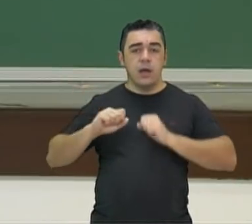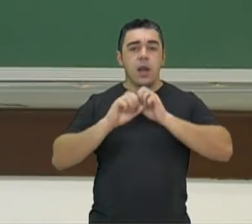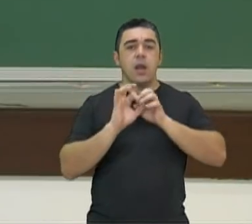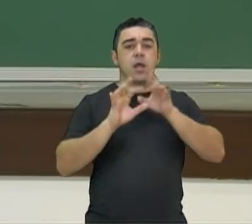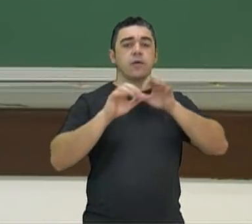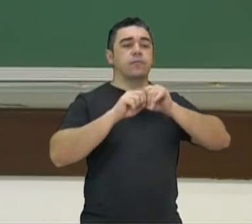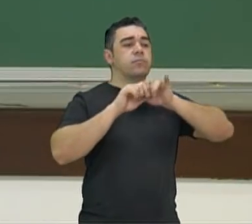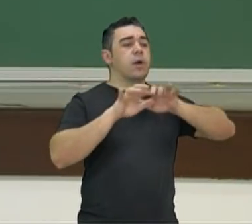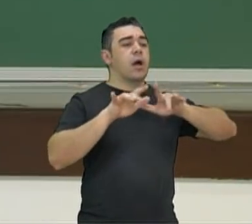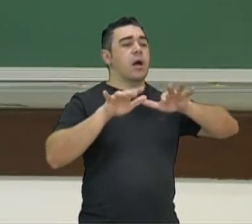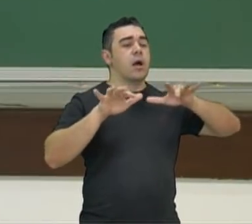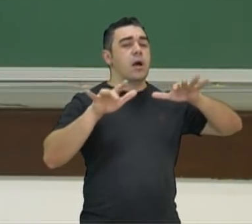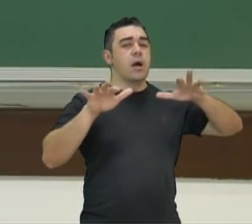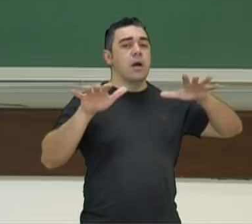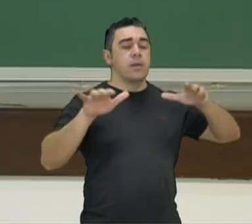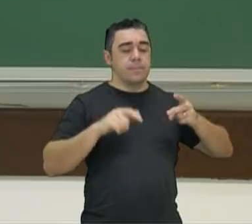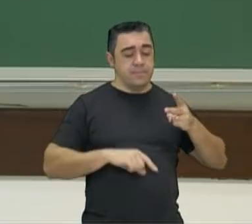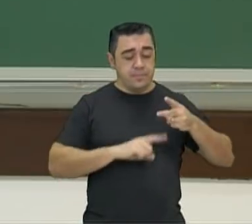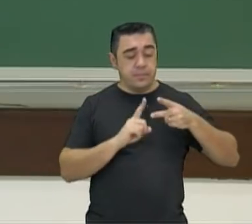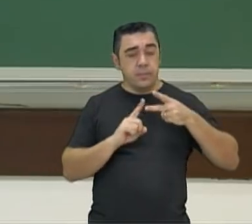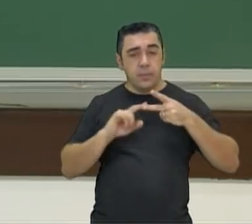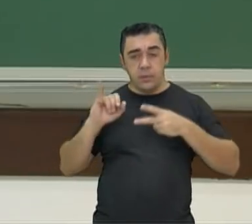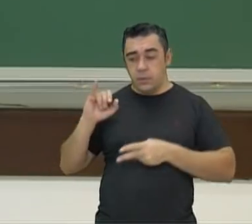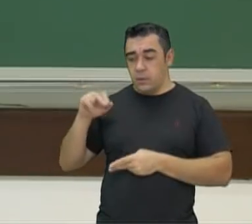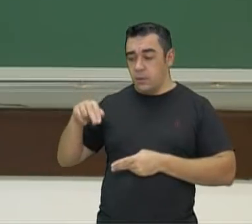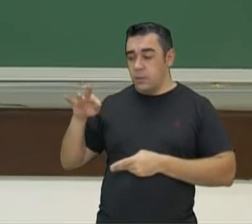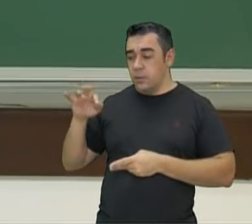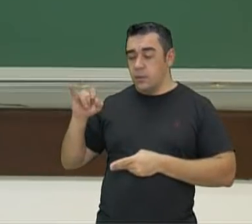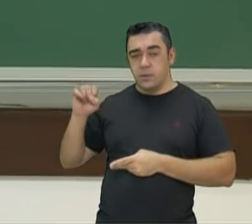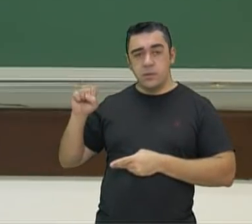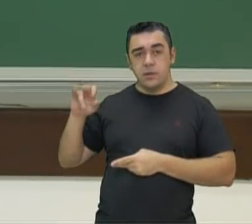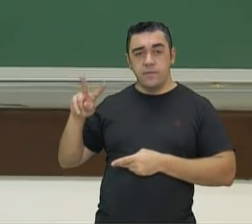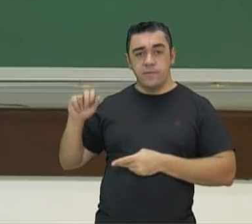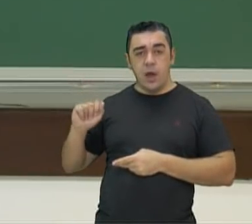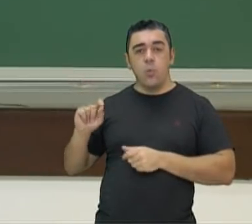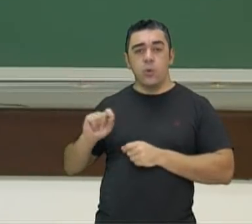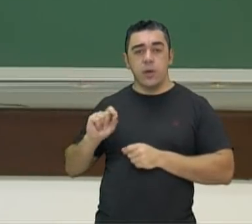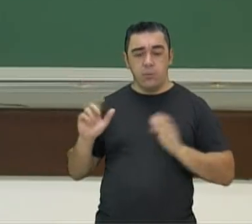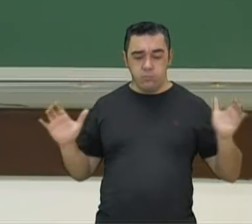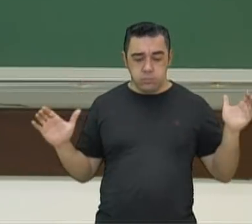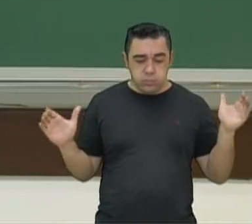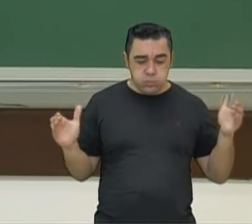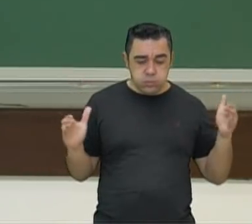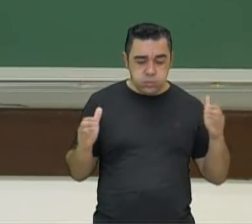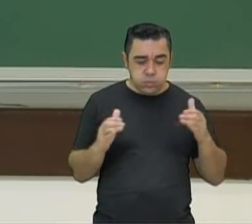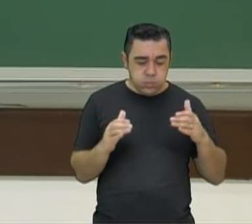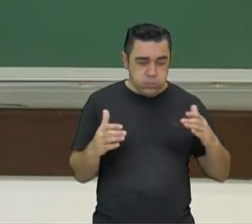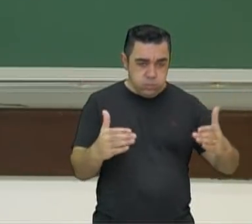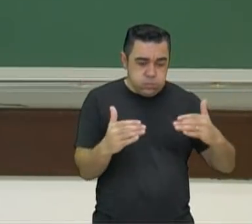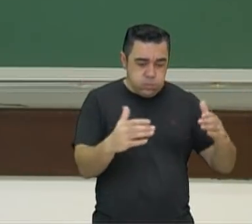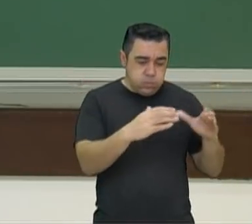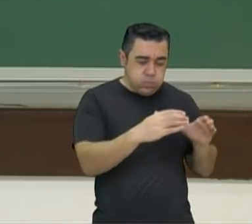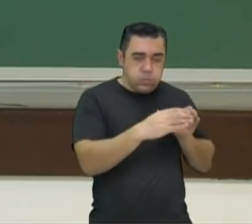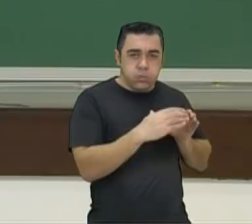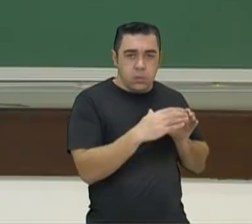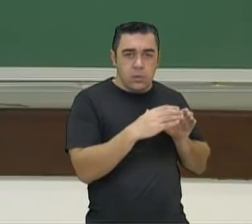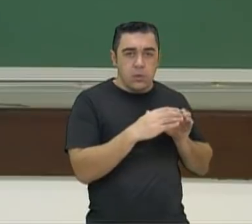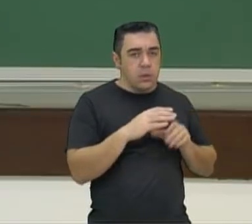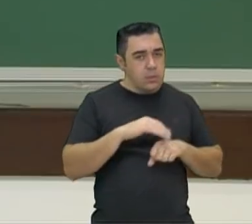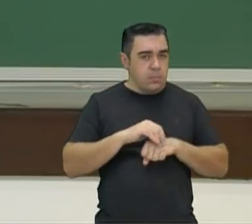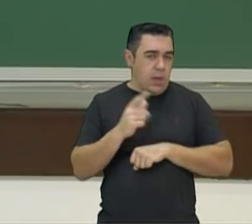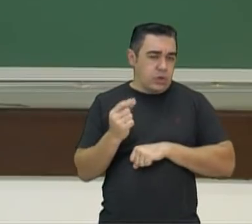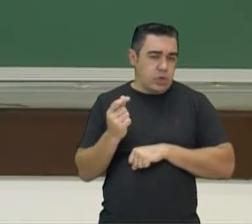pasto. Isso. E a pecuária intensiva, o gado preso sob confinamento. Qual que dá mais grana? O gado preso